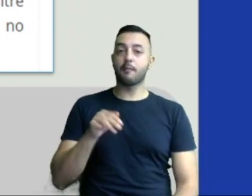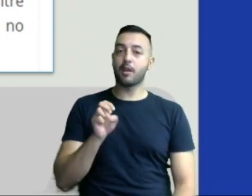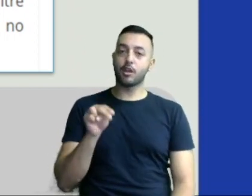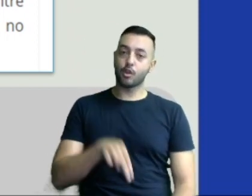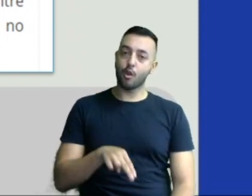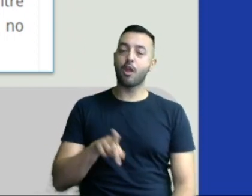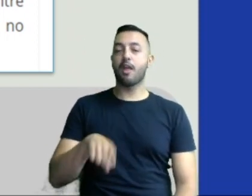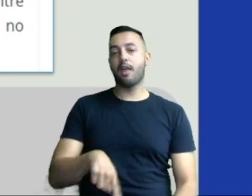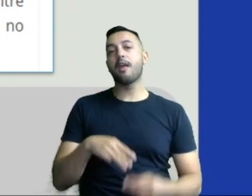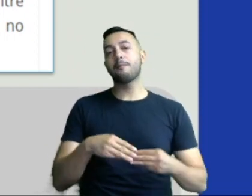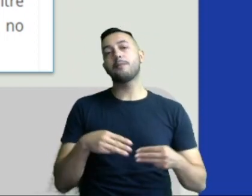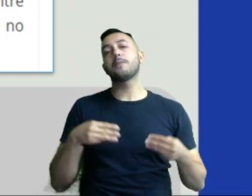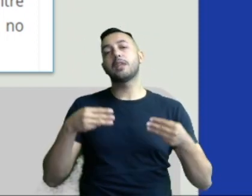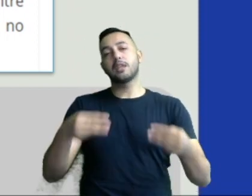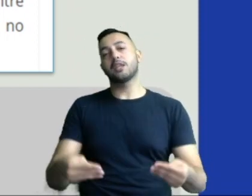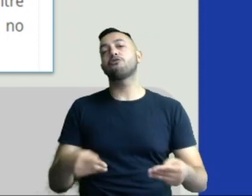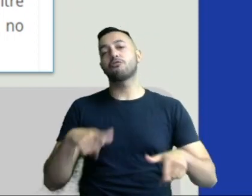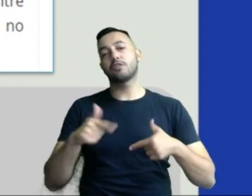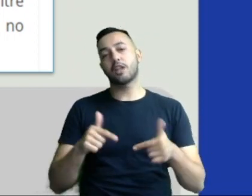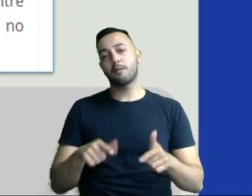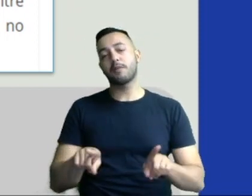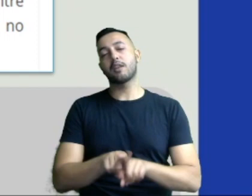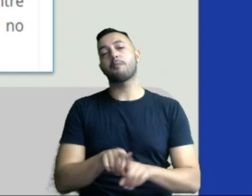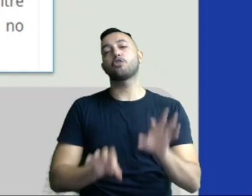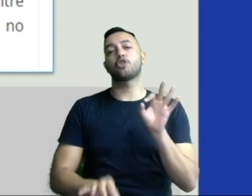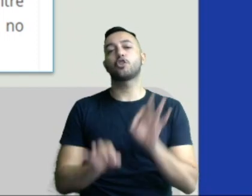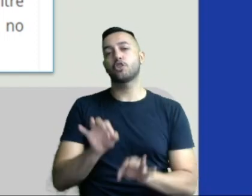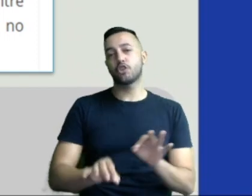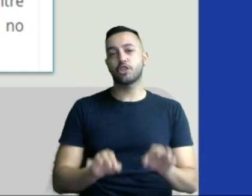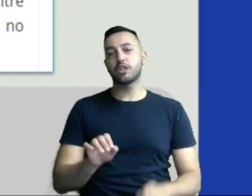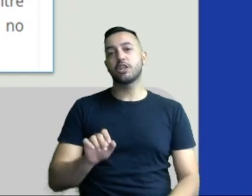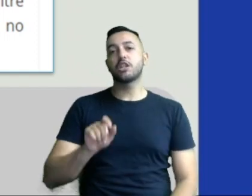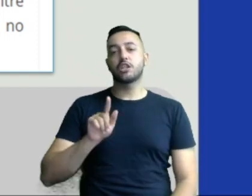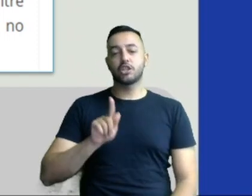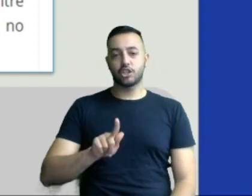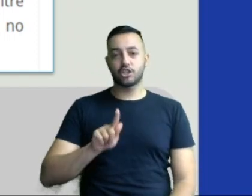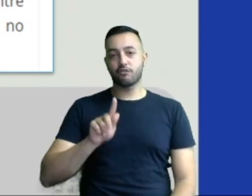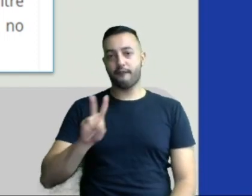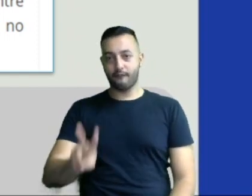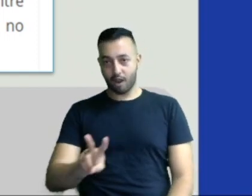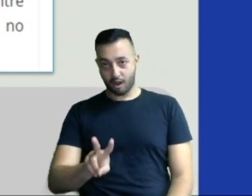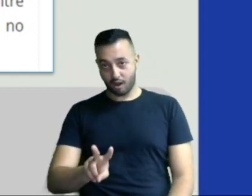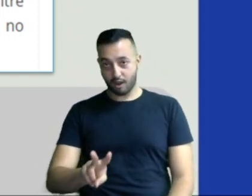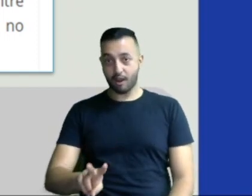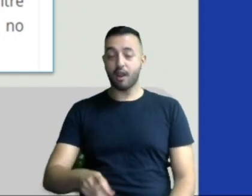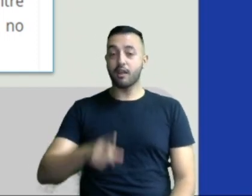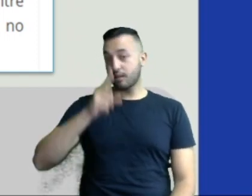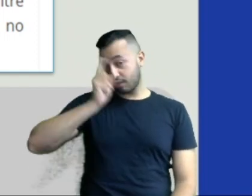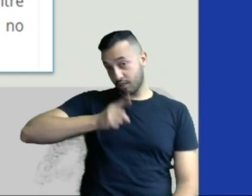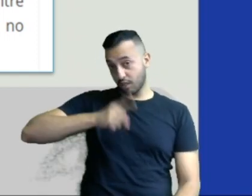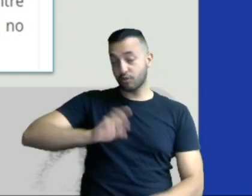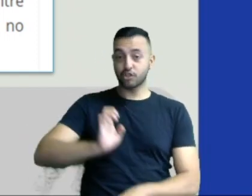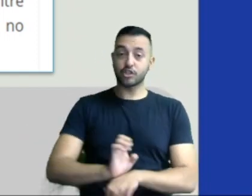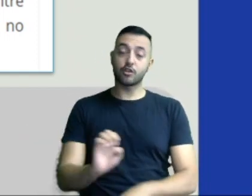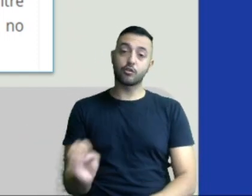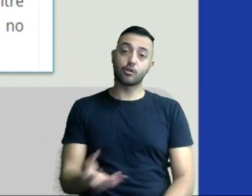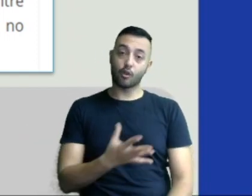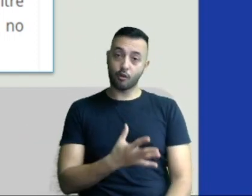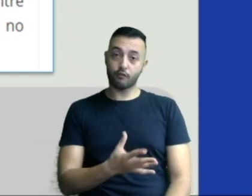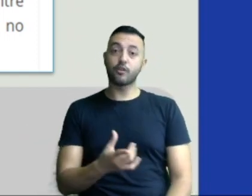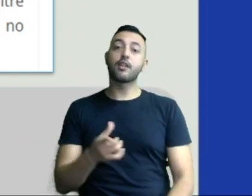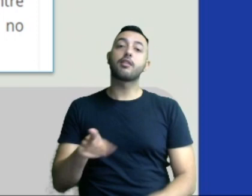ministro do Trabalho e também da Justiça de Getúlio Vargas, durante a ditadura do Estado Novo. Foi